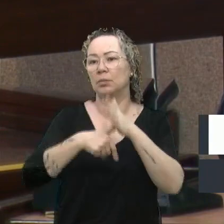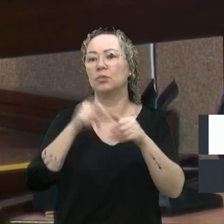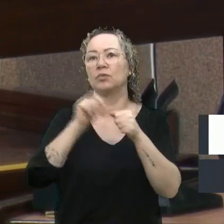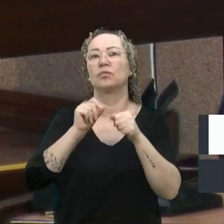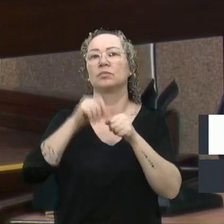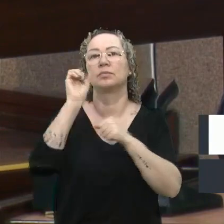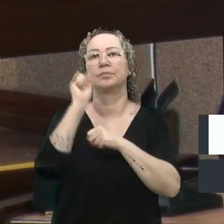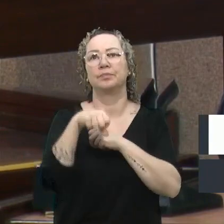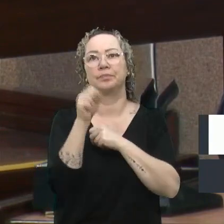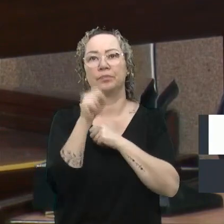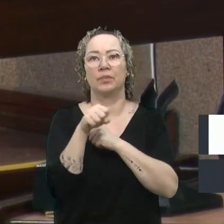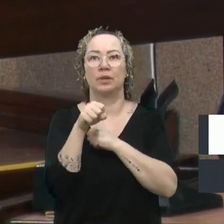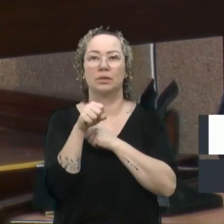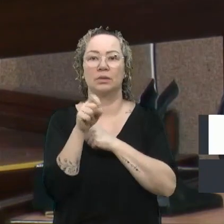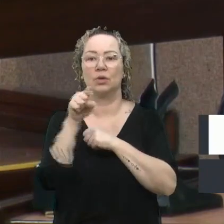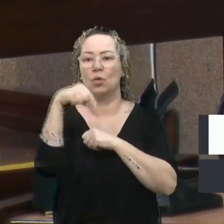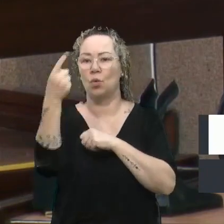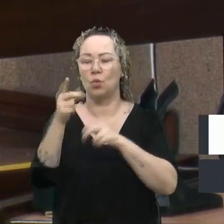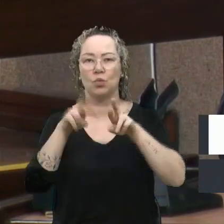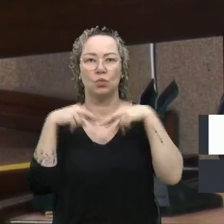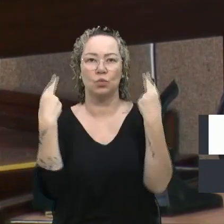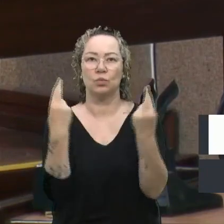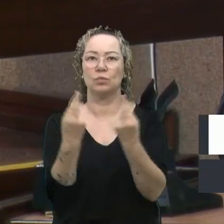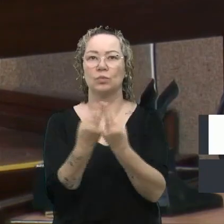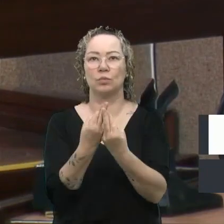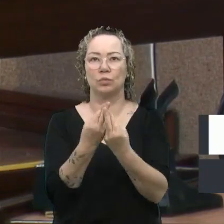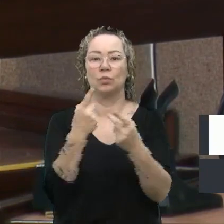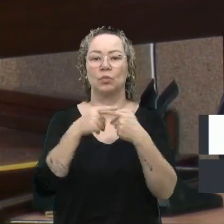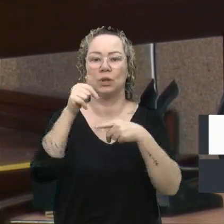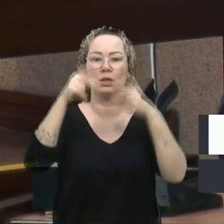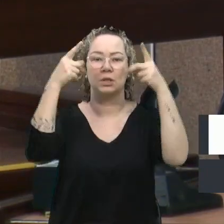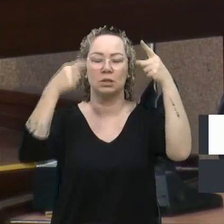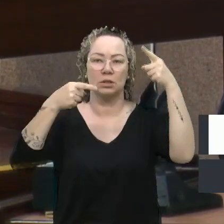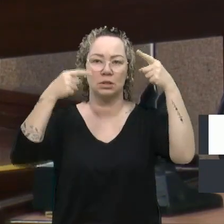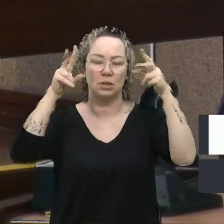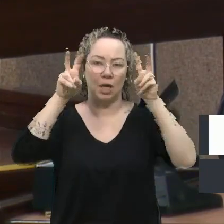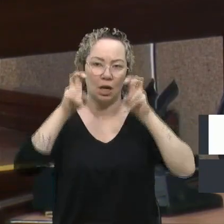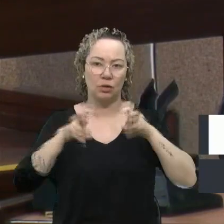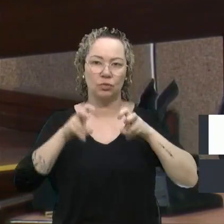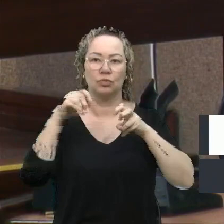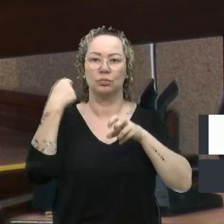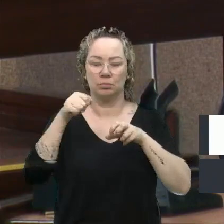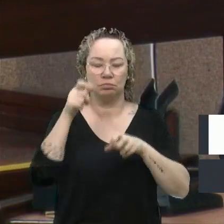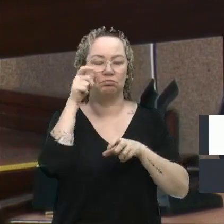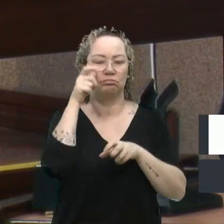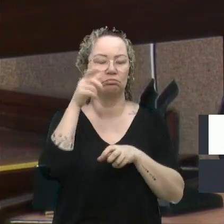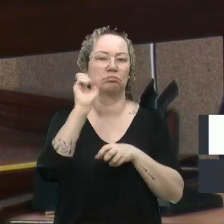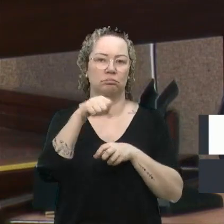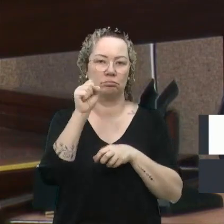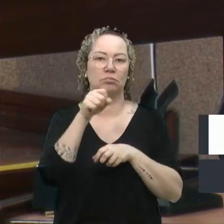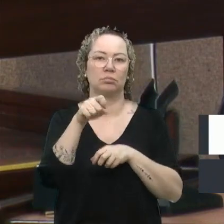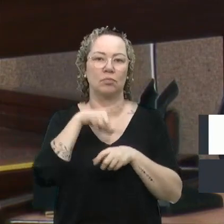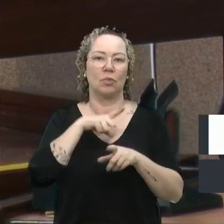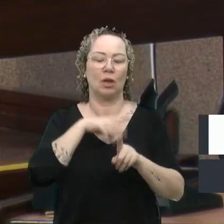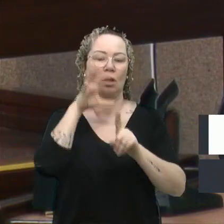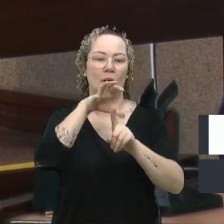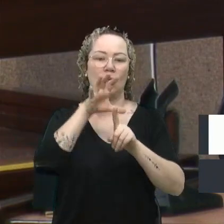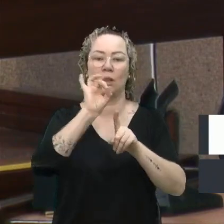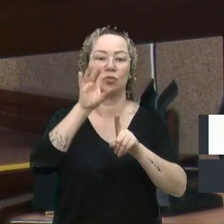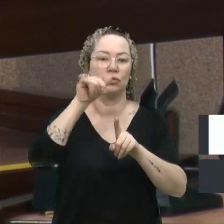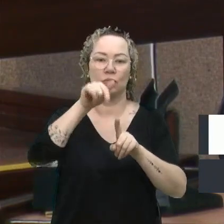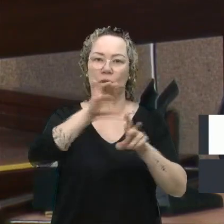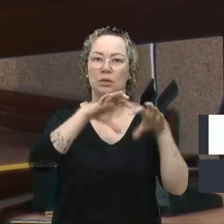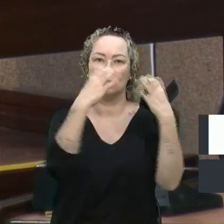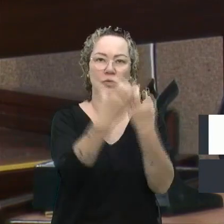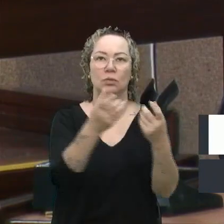outras reuniões, porque o tema demanda, sim, toda a atenção e vai atingir não só aquela comunidade, mas a gente fala do